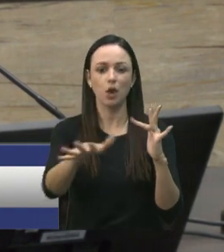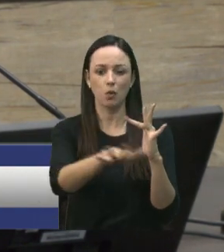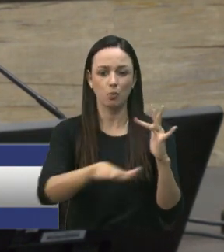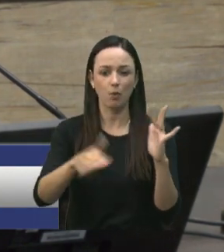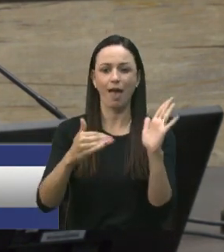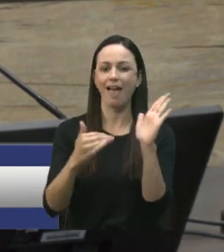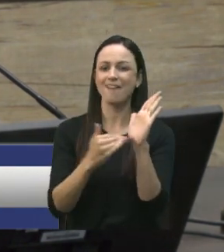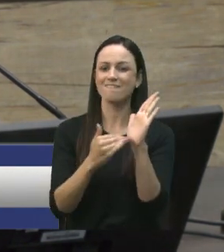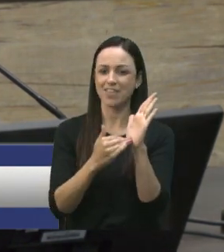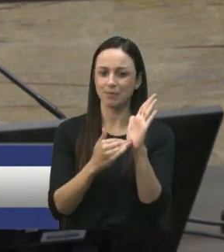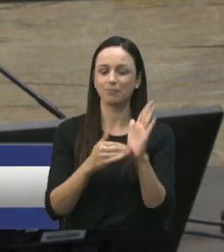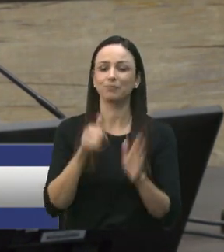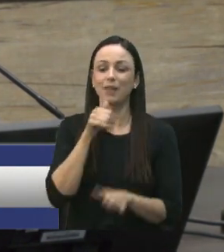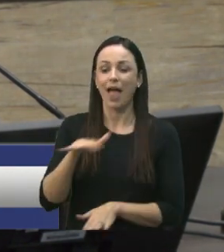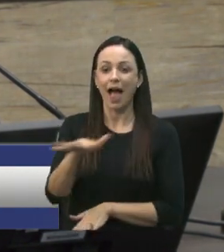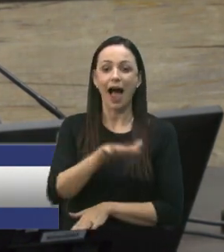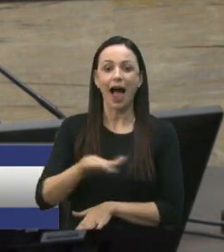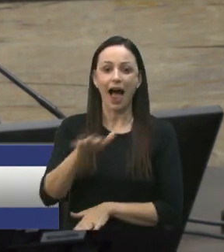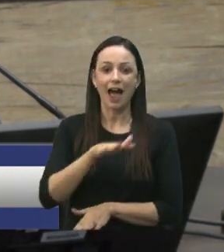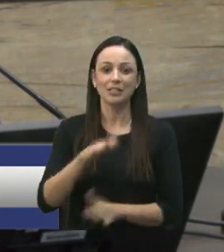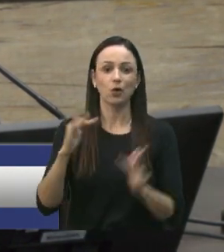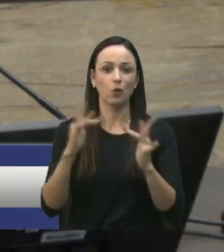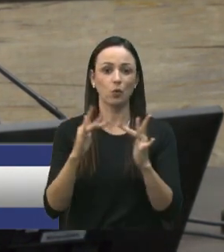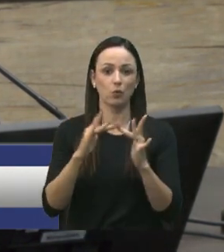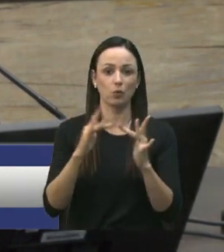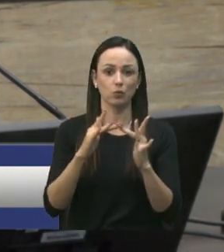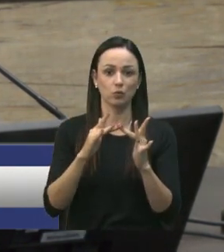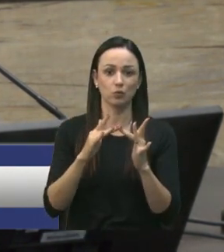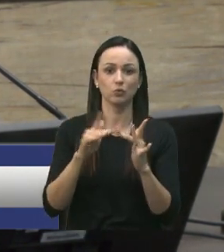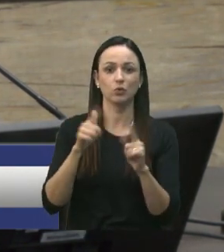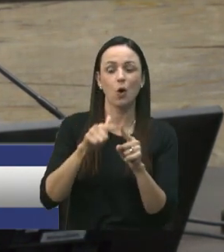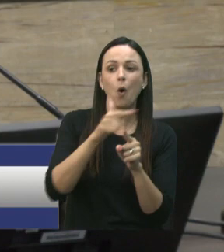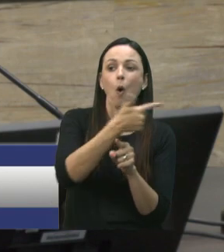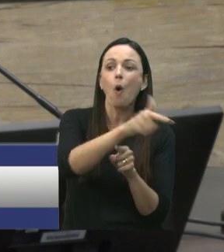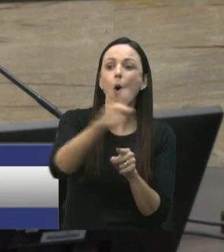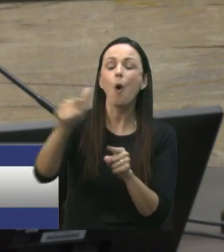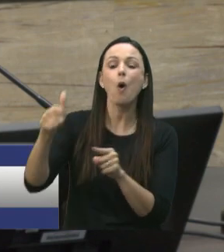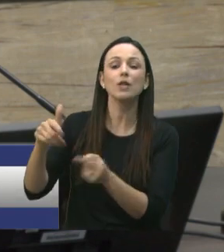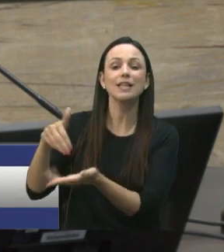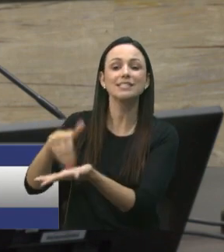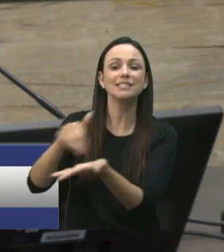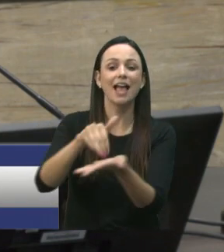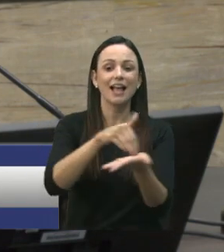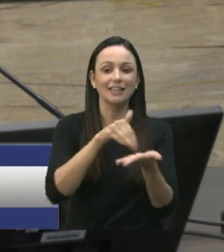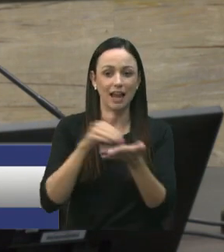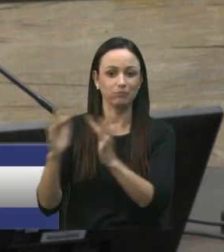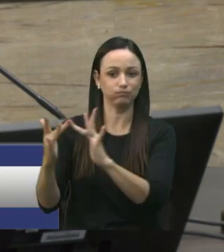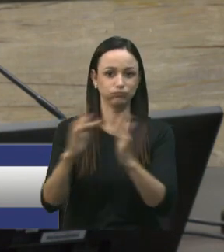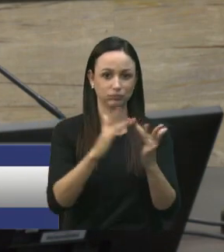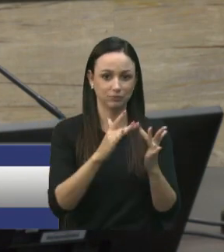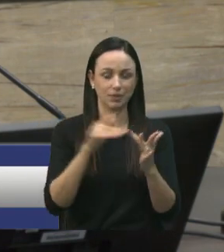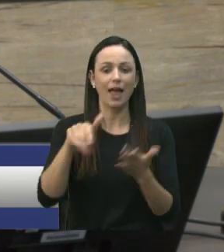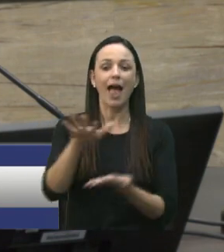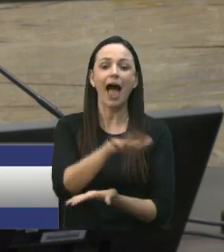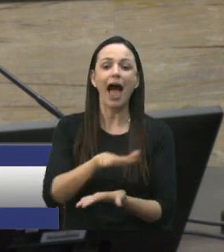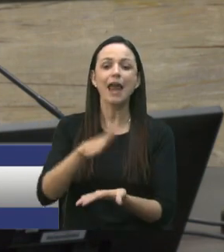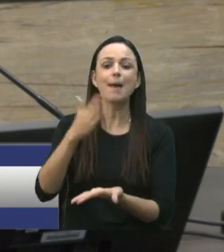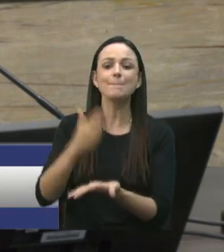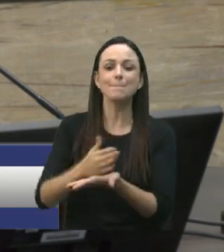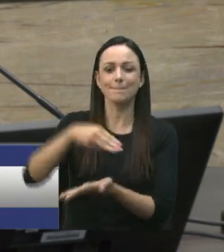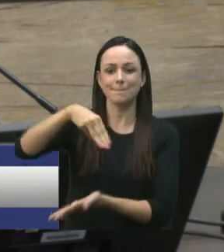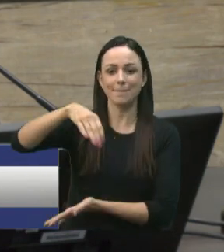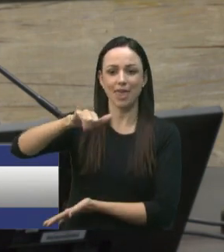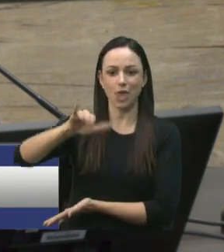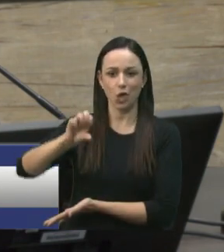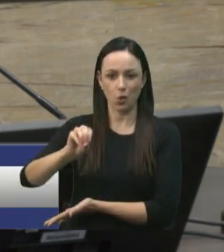fim. Quem tem o contato direto com as outras secretarias, a gente chama de área meio. Então, por isso